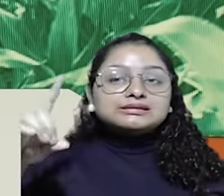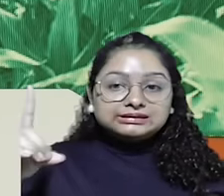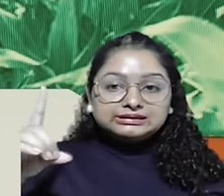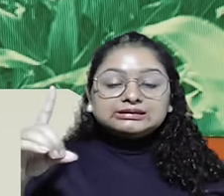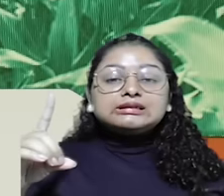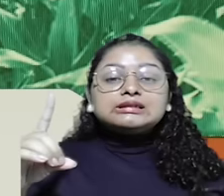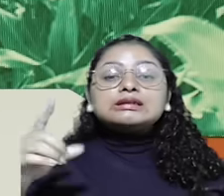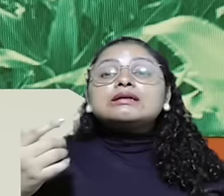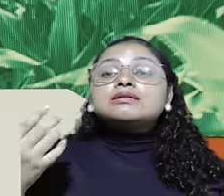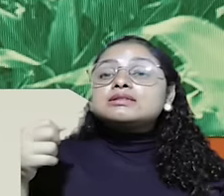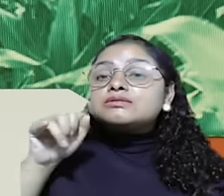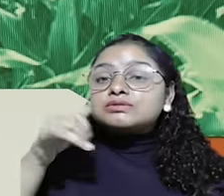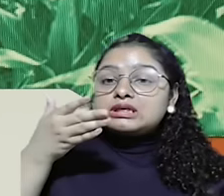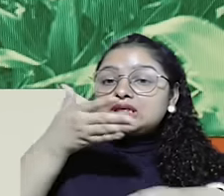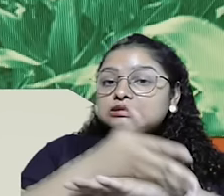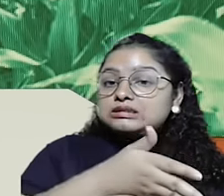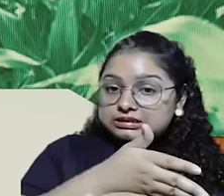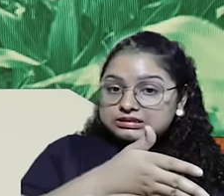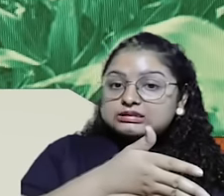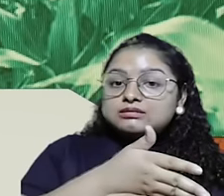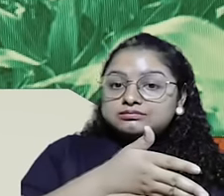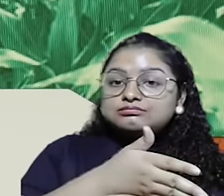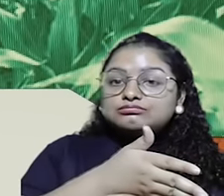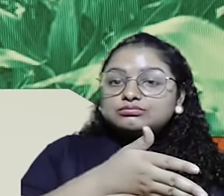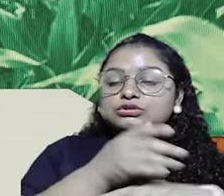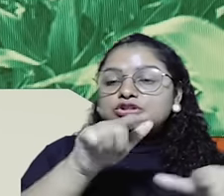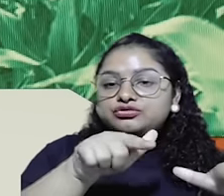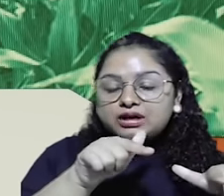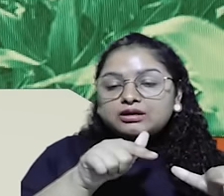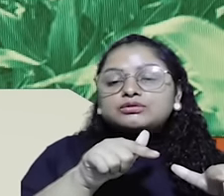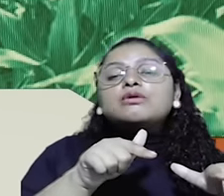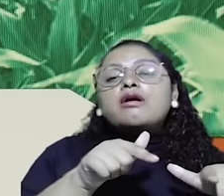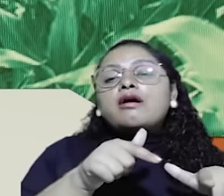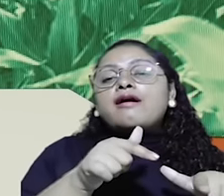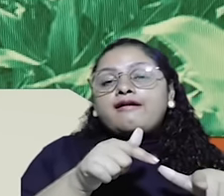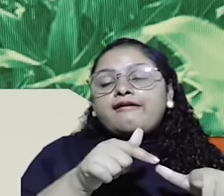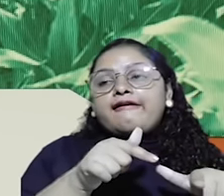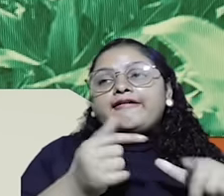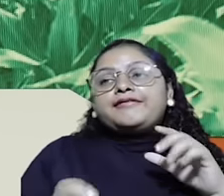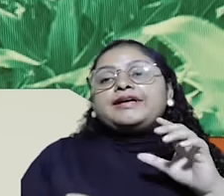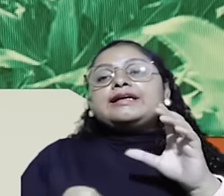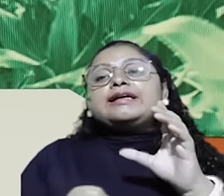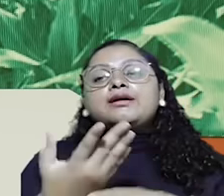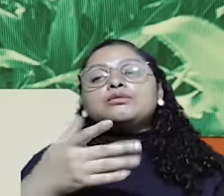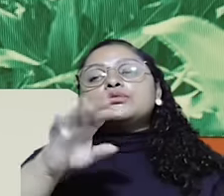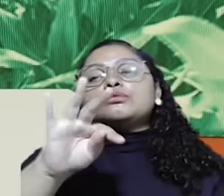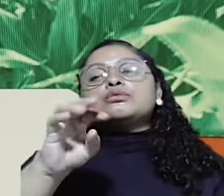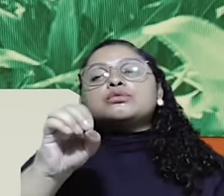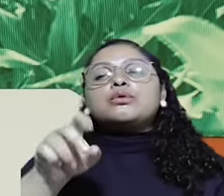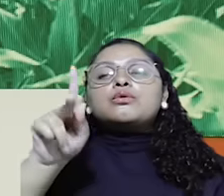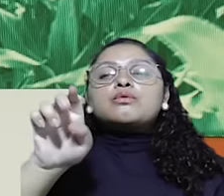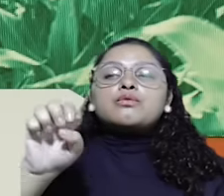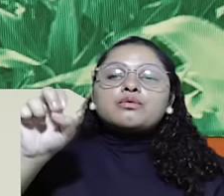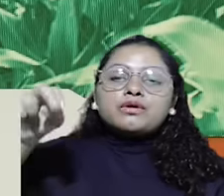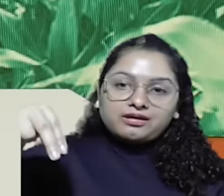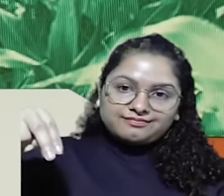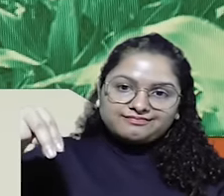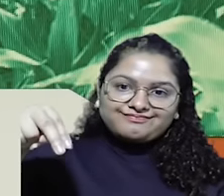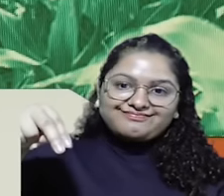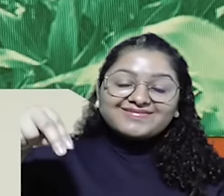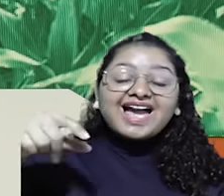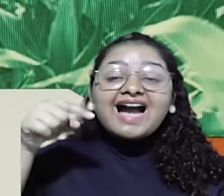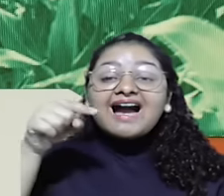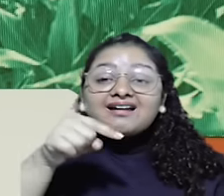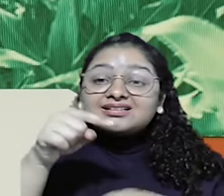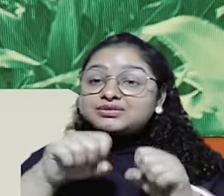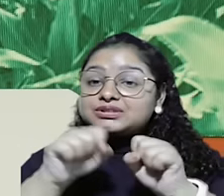certificado é uma espécie de token você acessa seu celular e aí ele gera um outro número esse o sistema não consegue atuar nem esse emissor